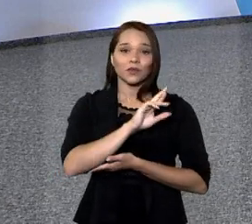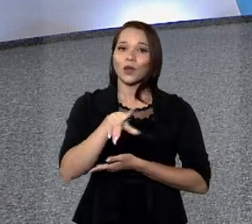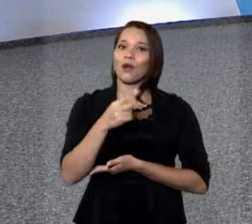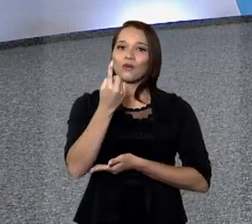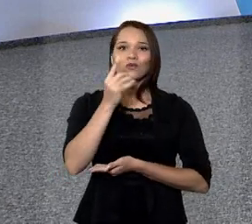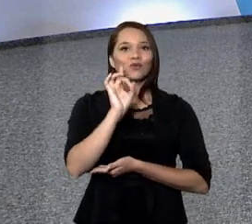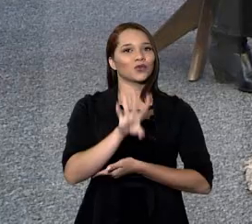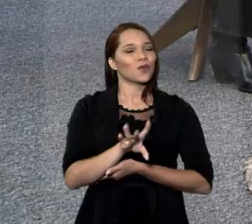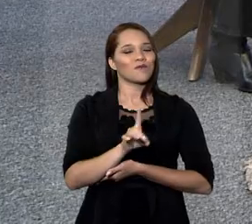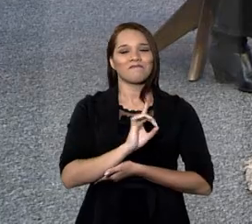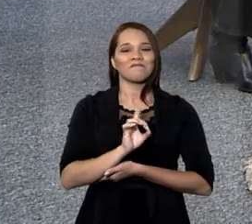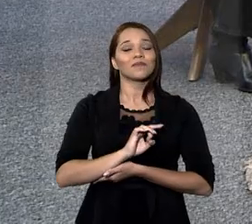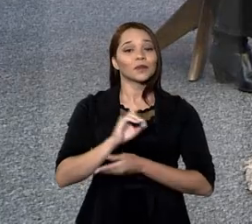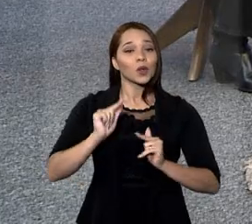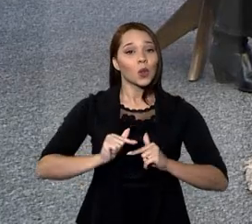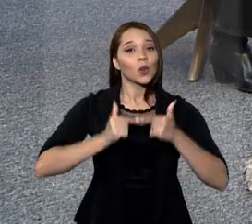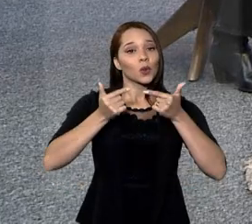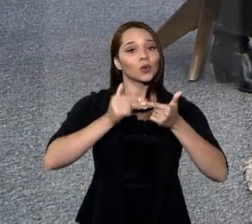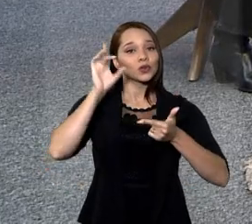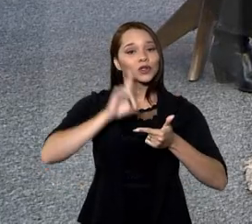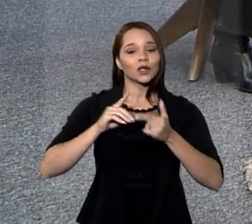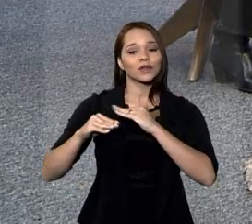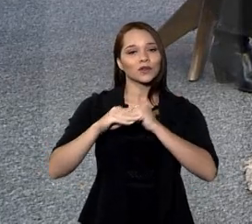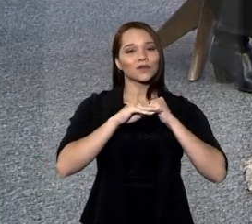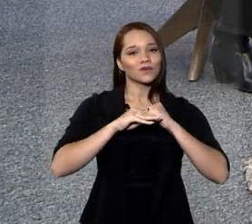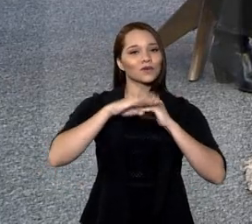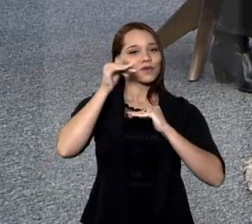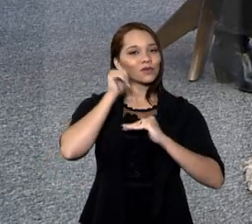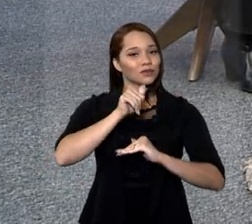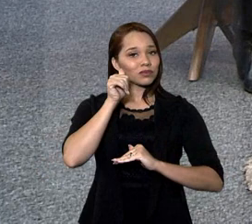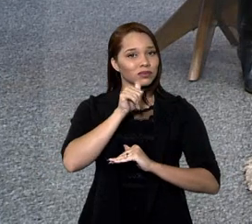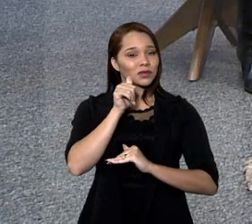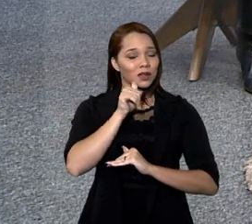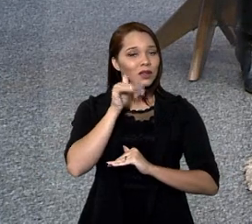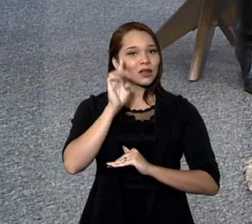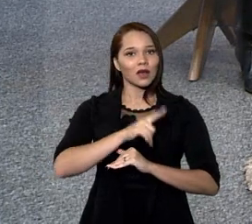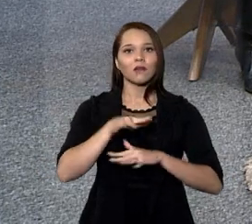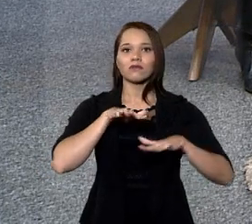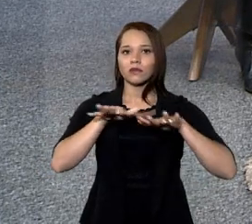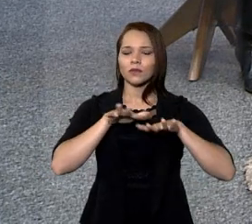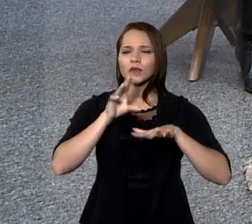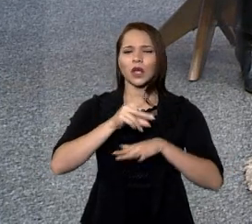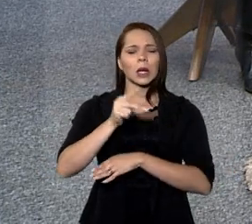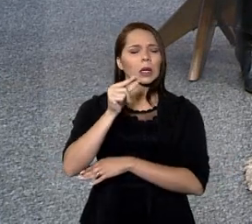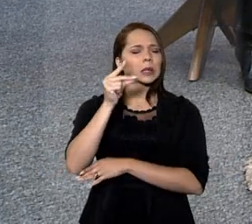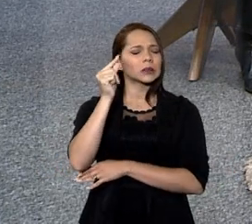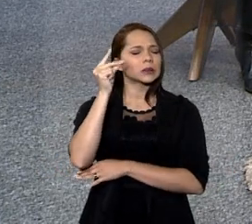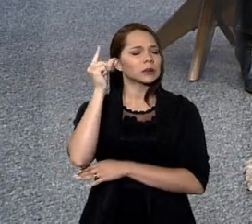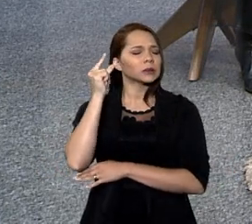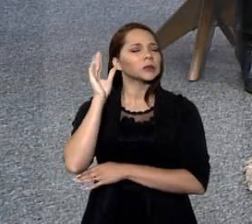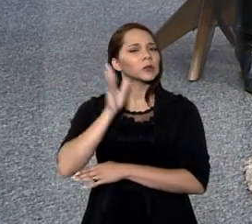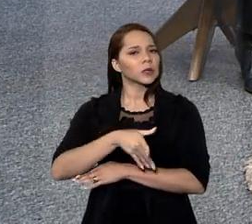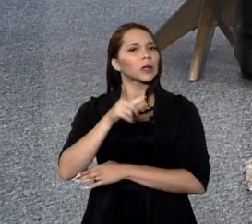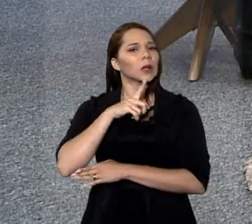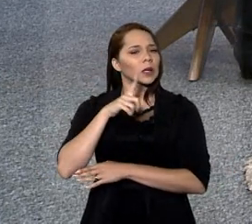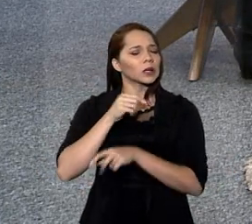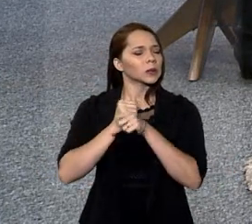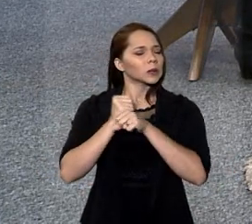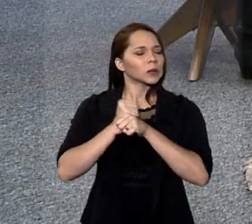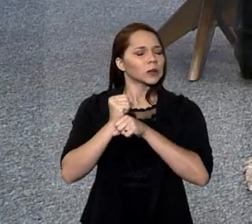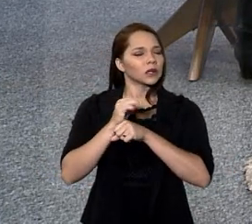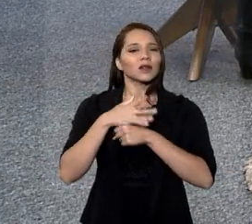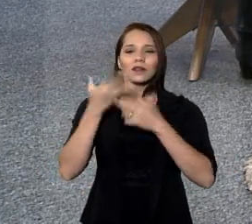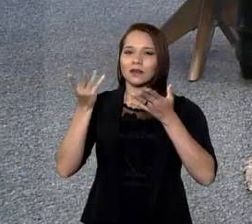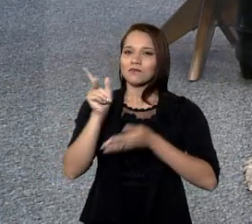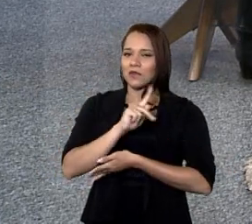a gente sabe que não é um só né a luta pelos direitos iguais das mulheres é um movimento que já existia a anos e aí eu gostaria